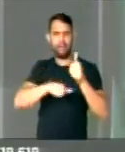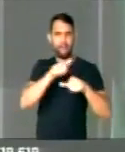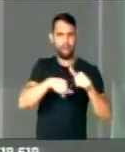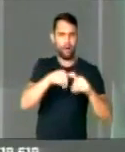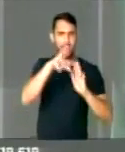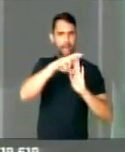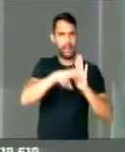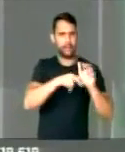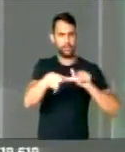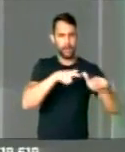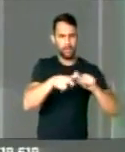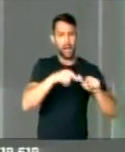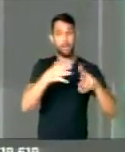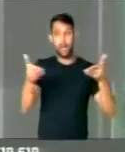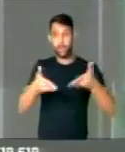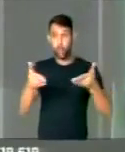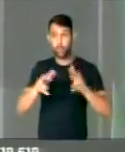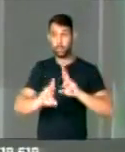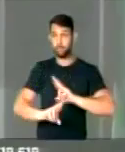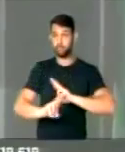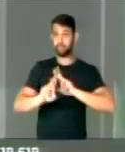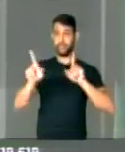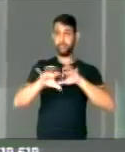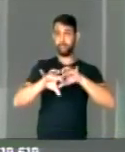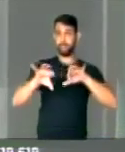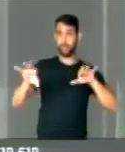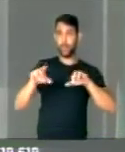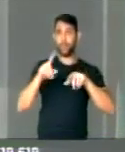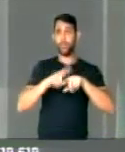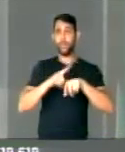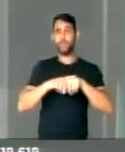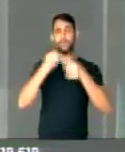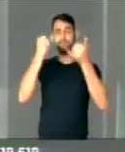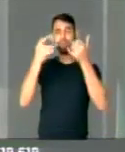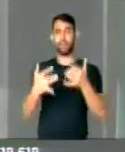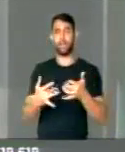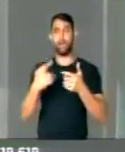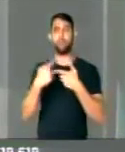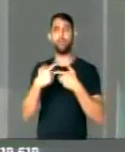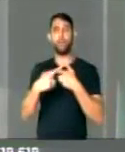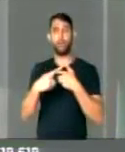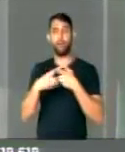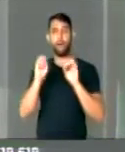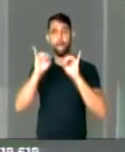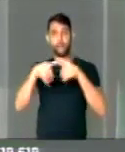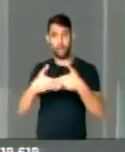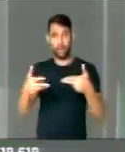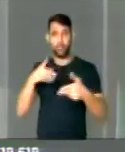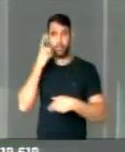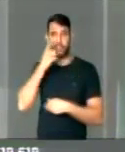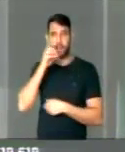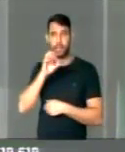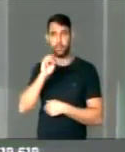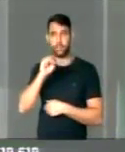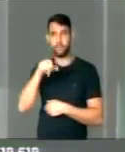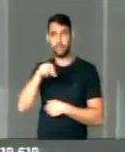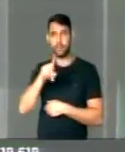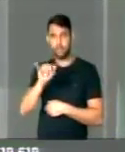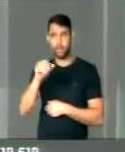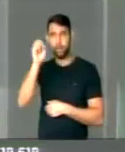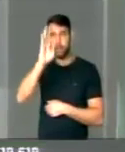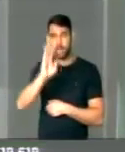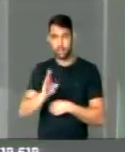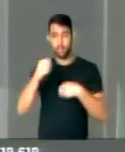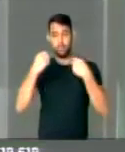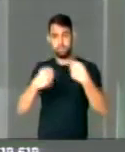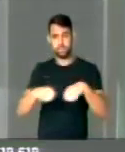mas hoje resolvi abrir uma exceção devidamente justificada. Porque, afinal de contas, deputado Esperidião Amin, o